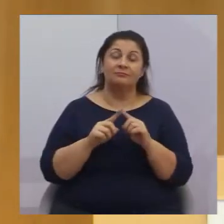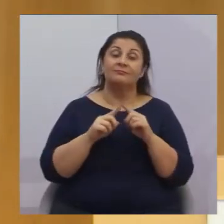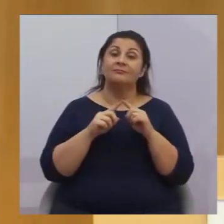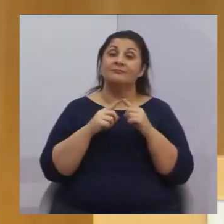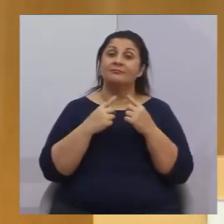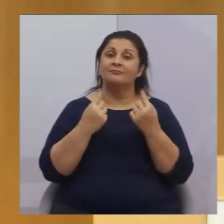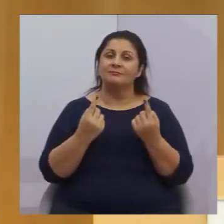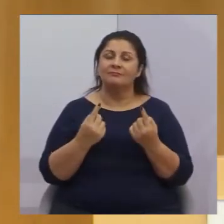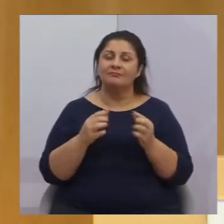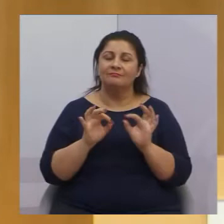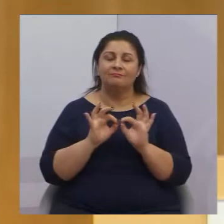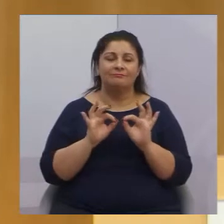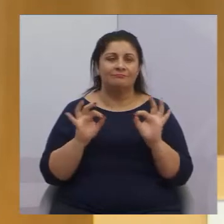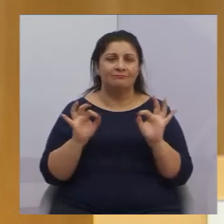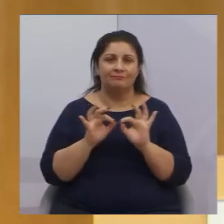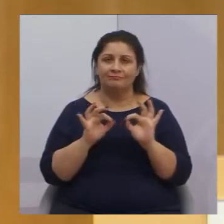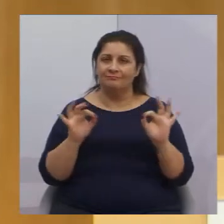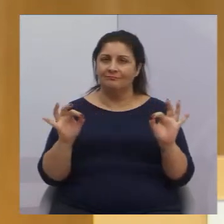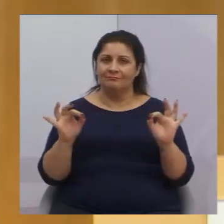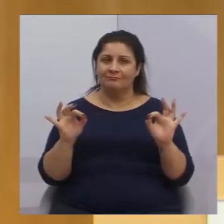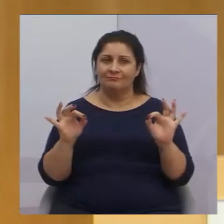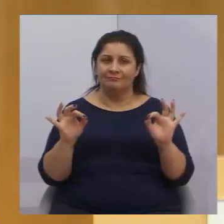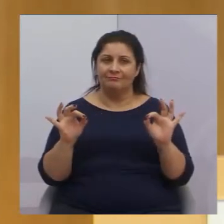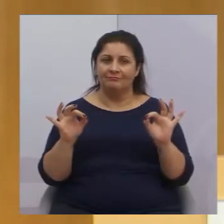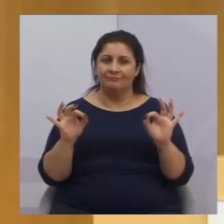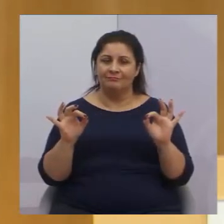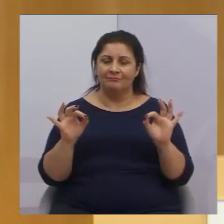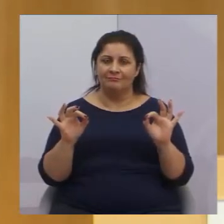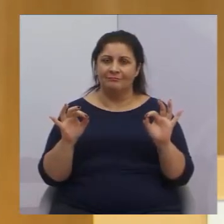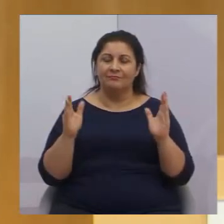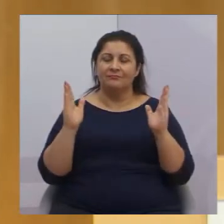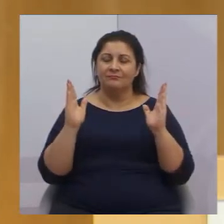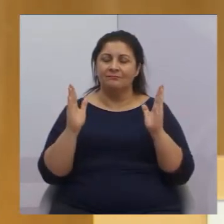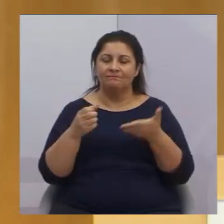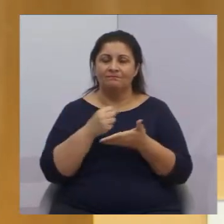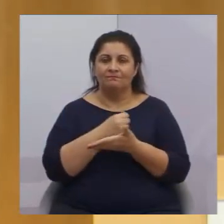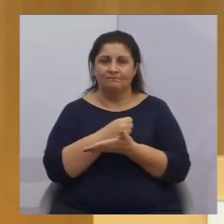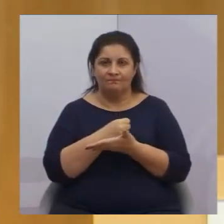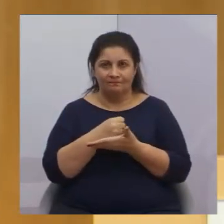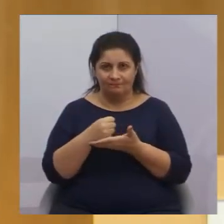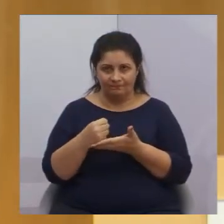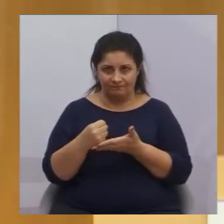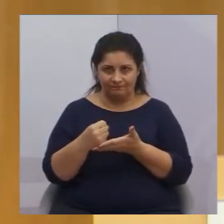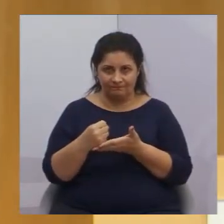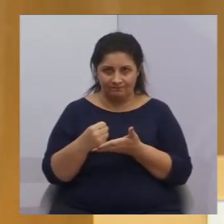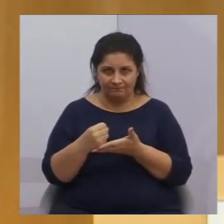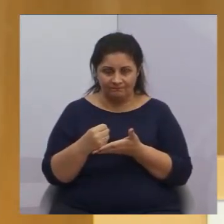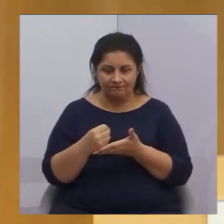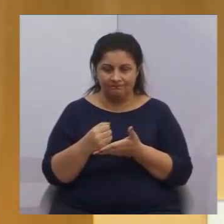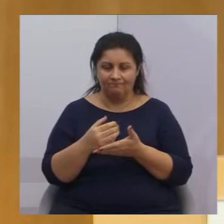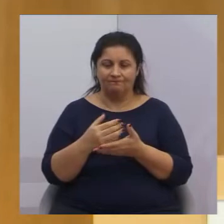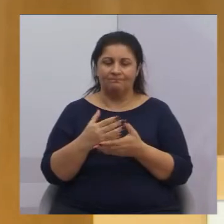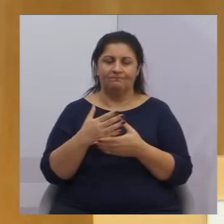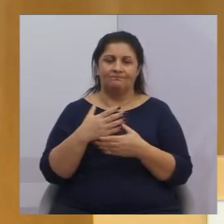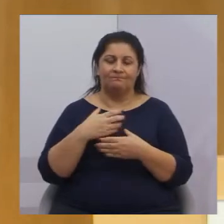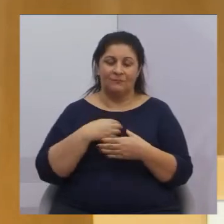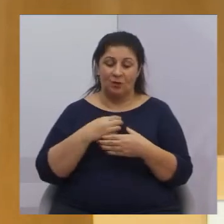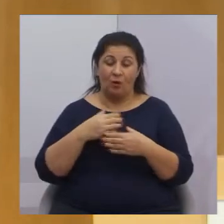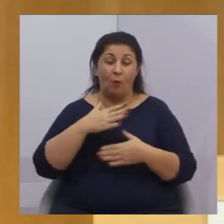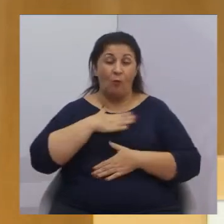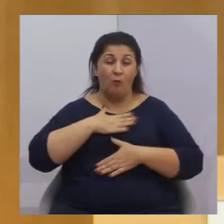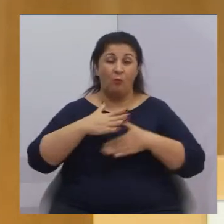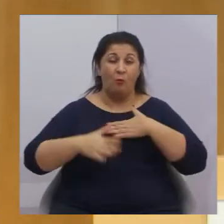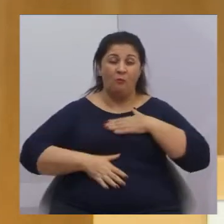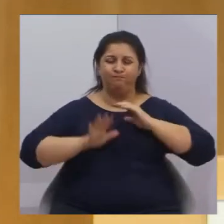é simplesmente uma questão, né, que já passou da questão física e isso está sendo